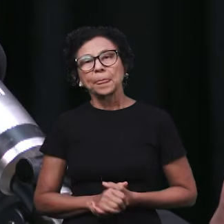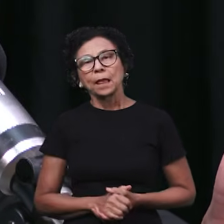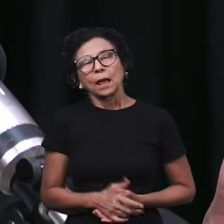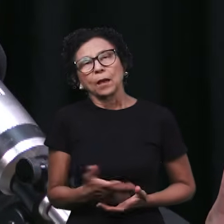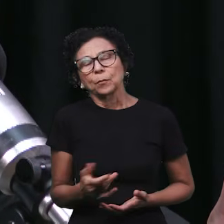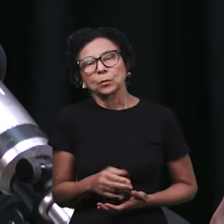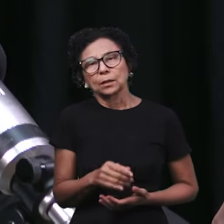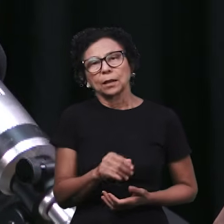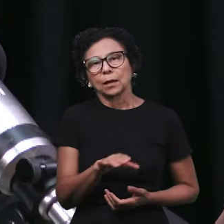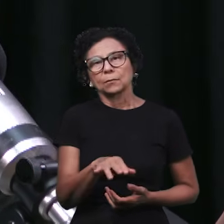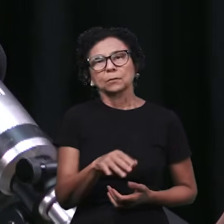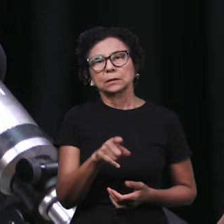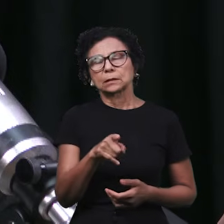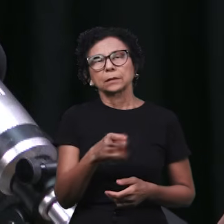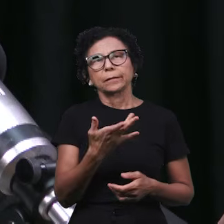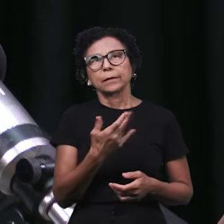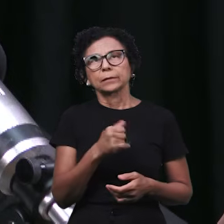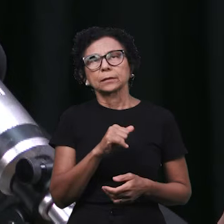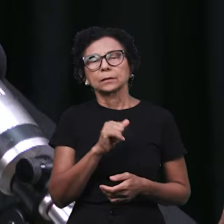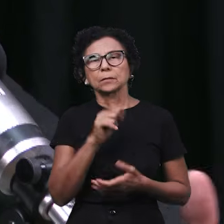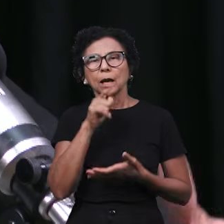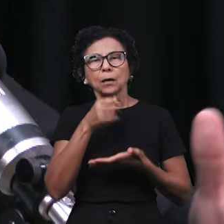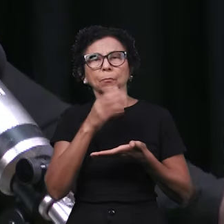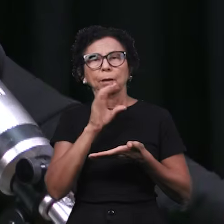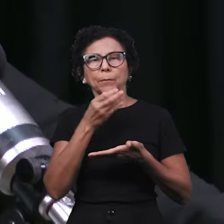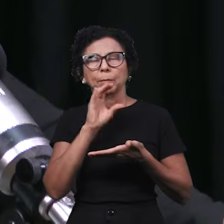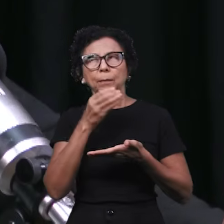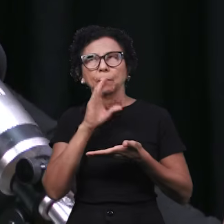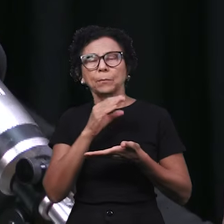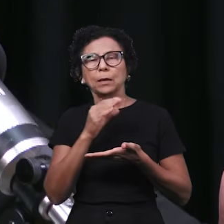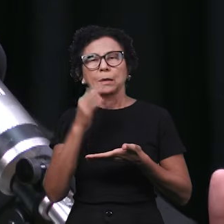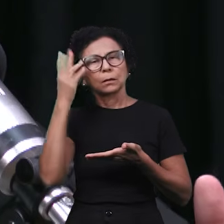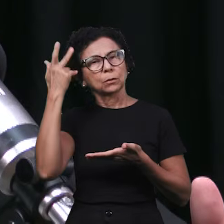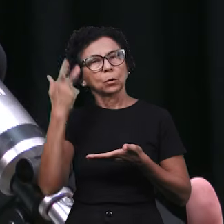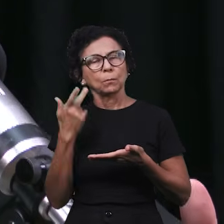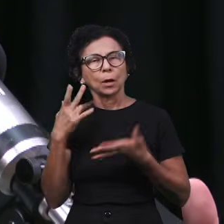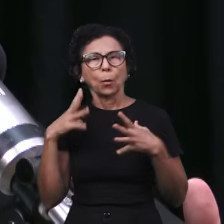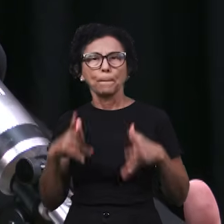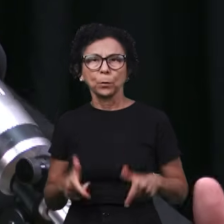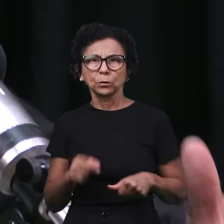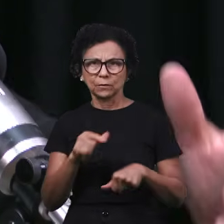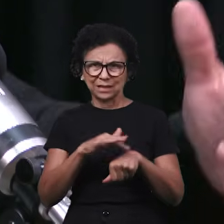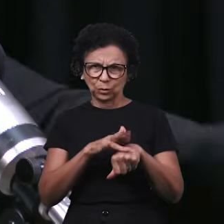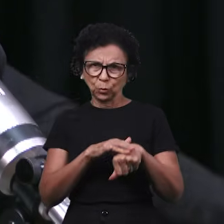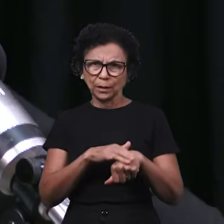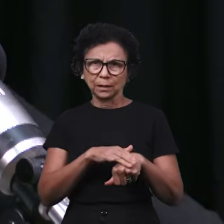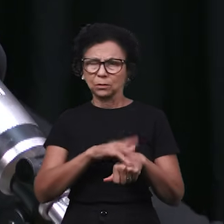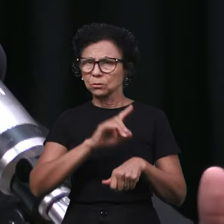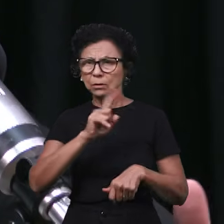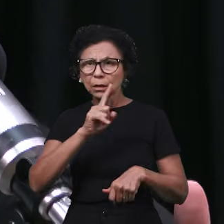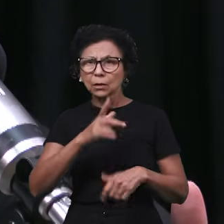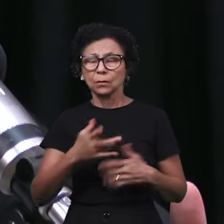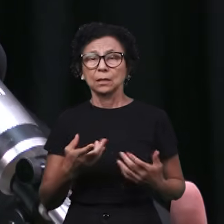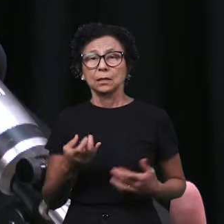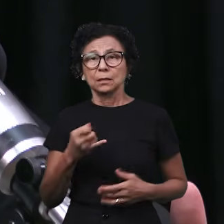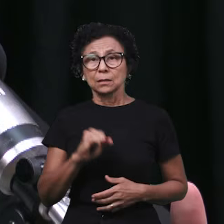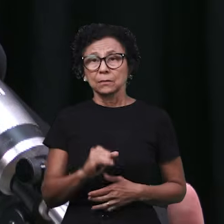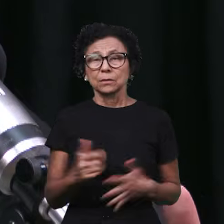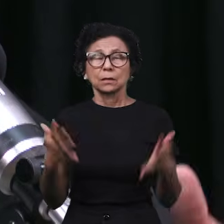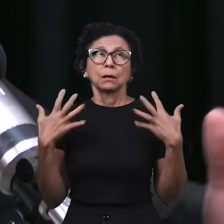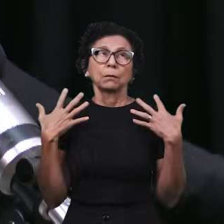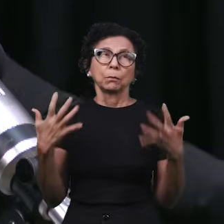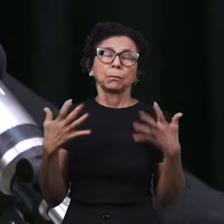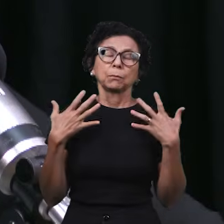água pura, né? É um remédio natural. Se você está com muito calor, você hidrata. Se você está passando por processo de